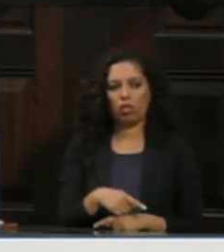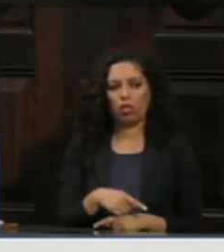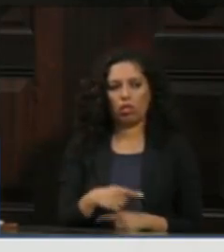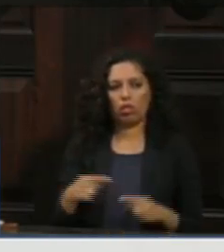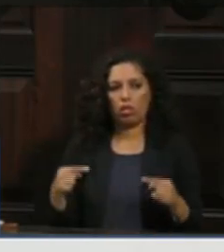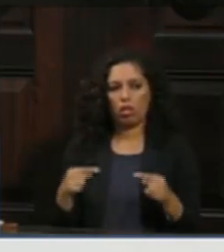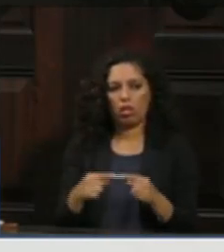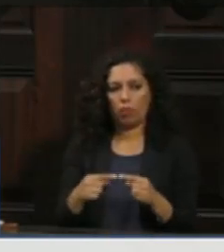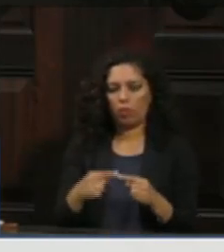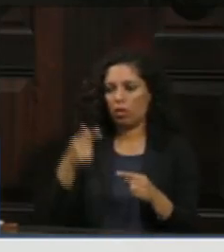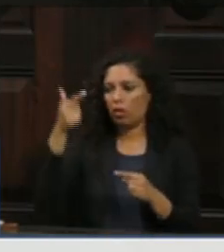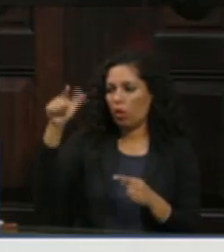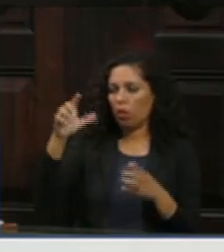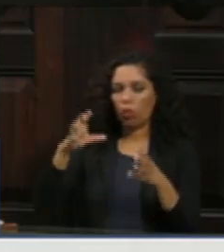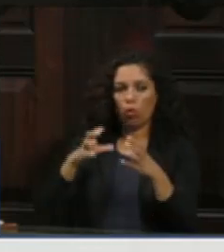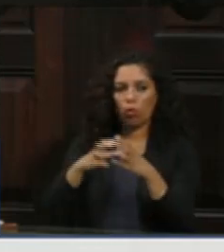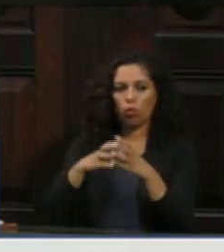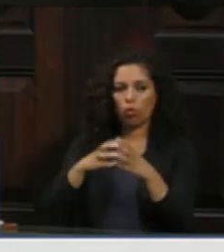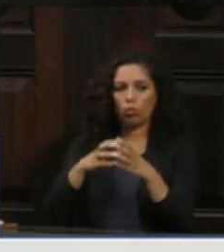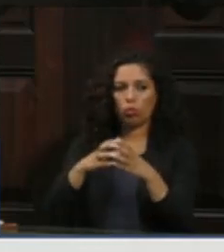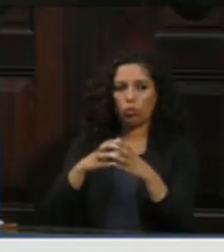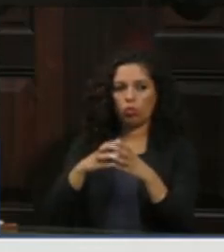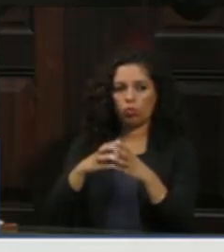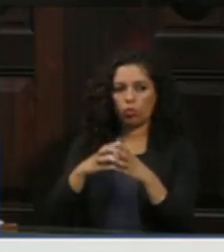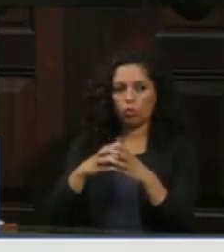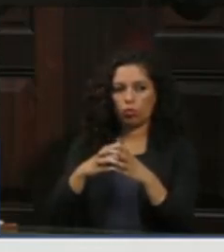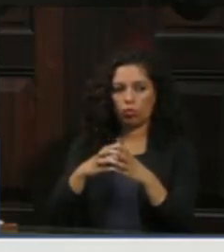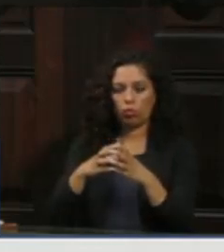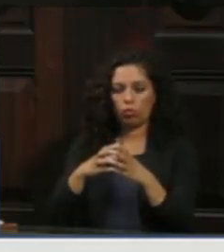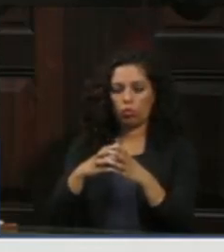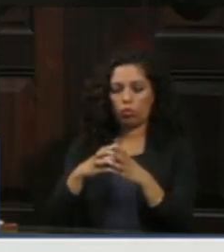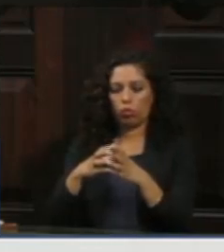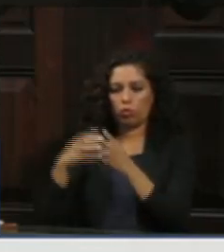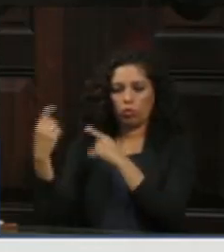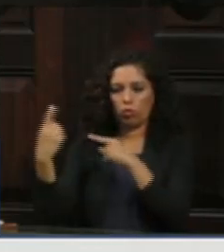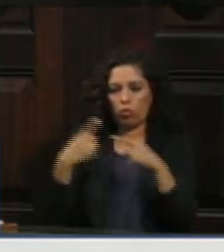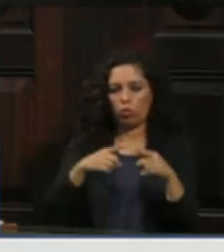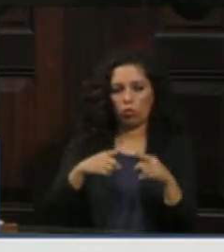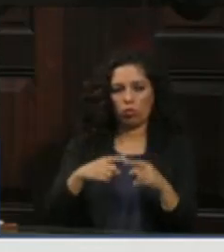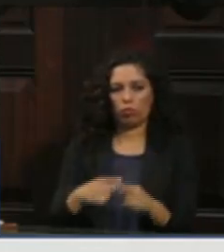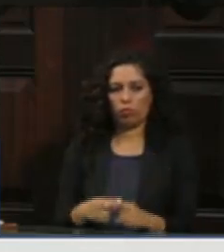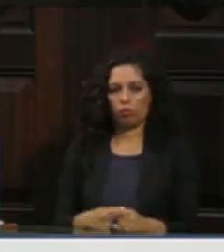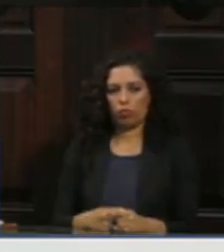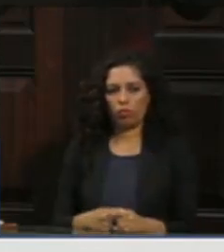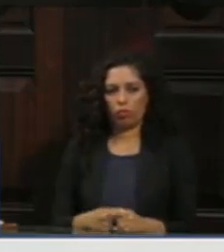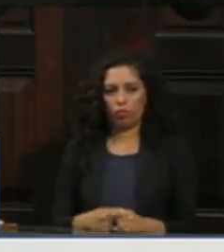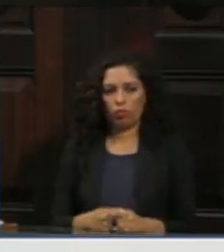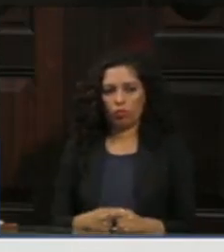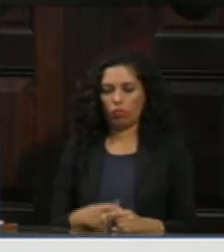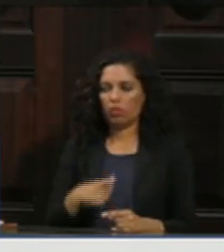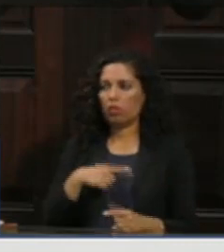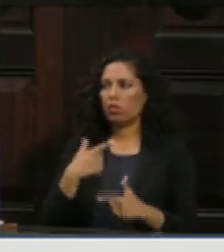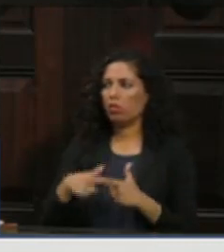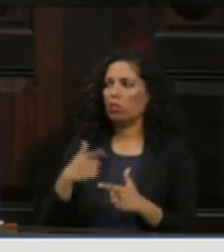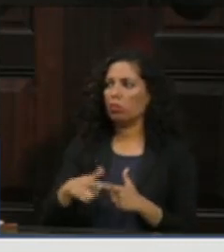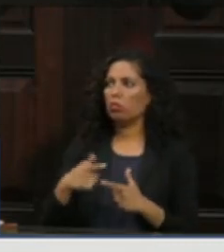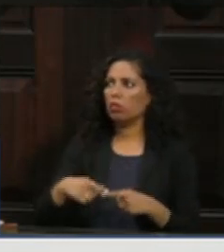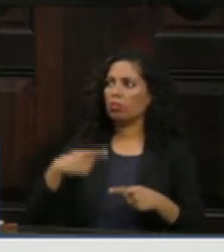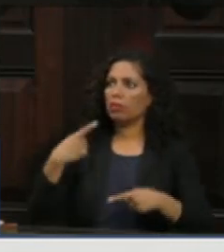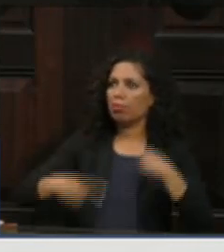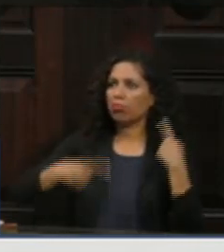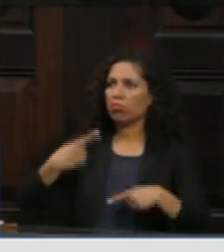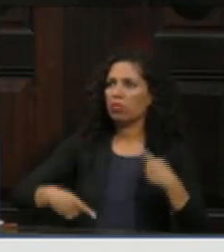o 3893, de 2 dias depois, que foi fruto de 2 audiências da Comissão do